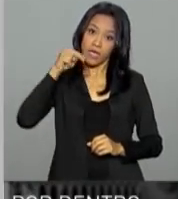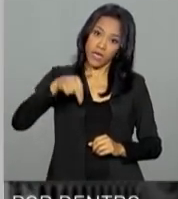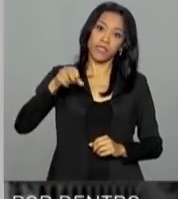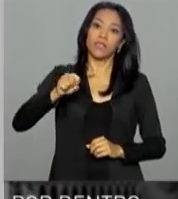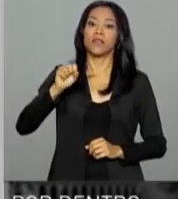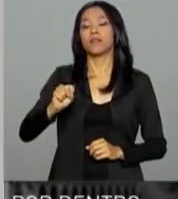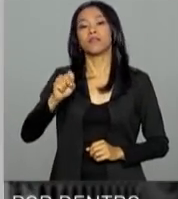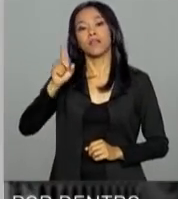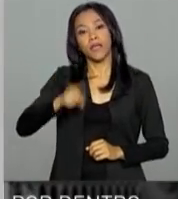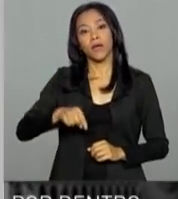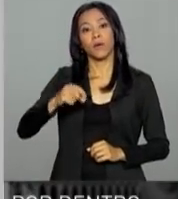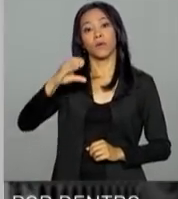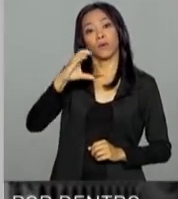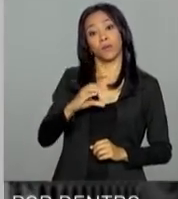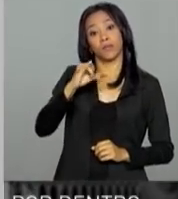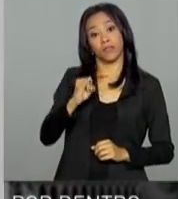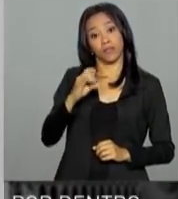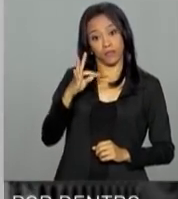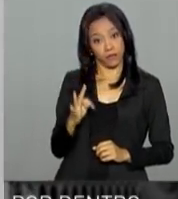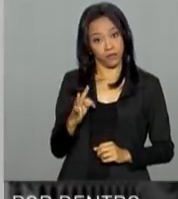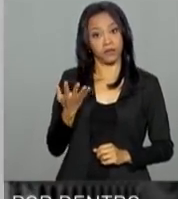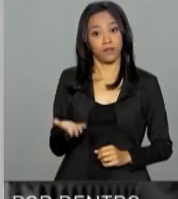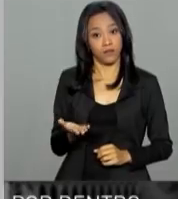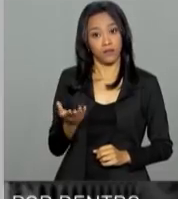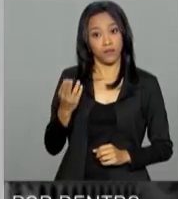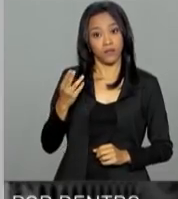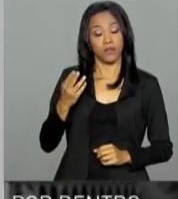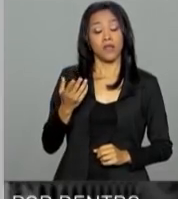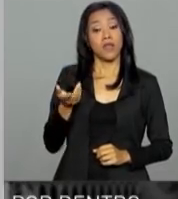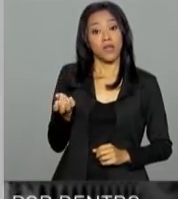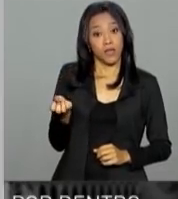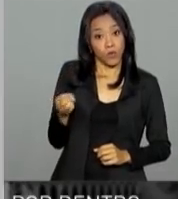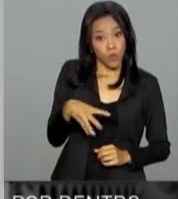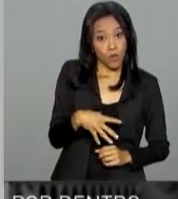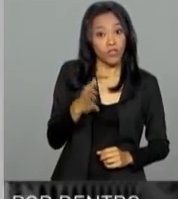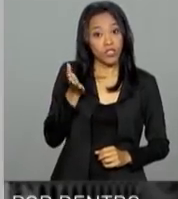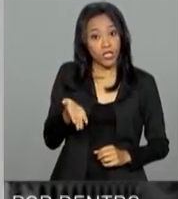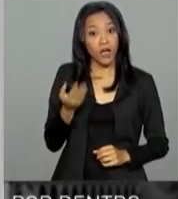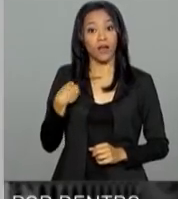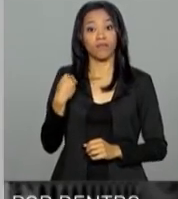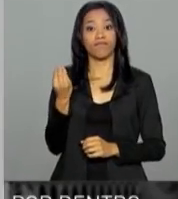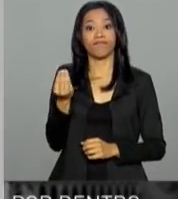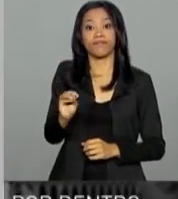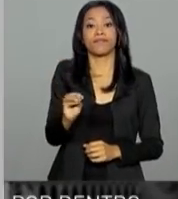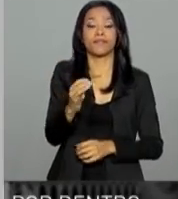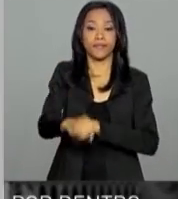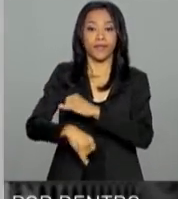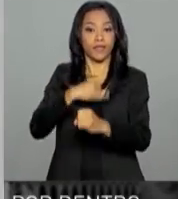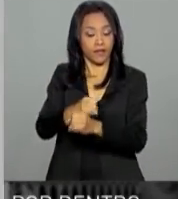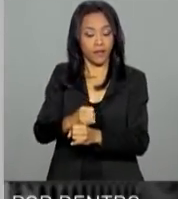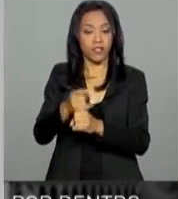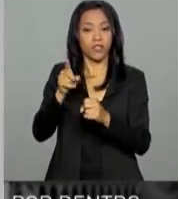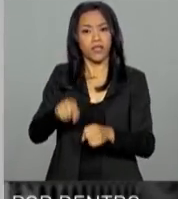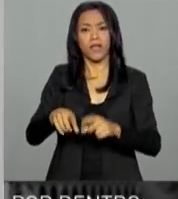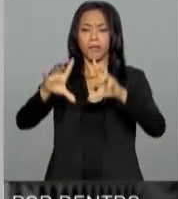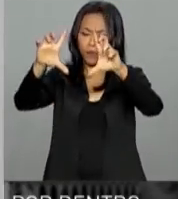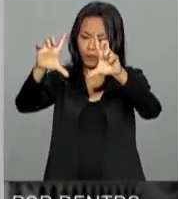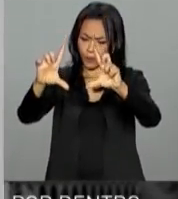é o novo sítio dessa instituição ser novo site e que já entrou na internet e chegou para simplificar a busca de